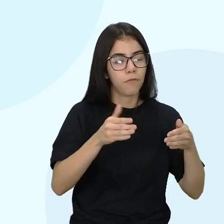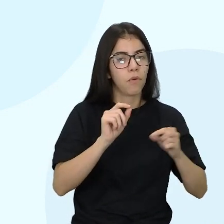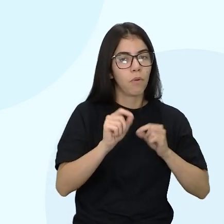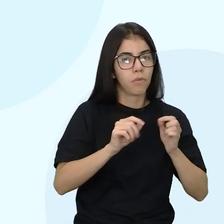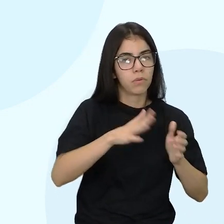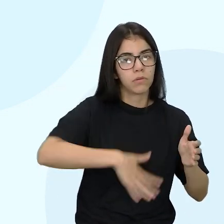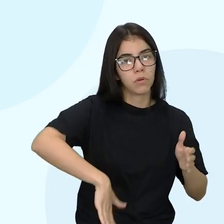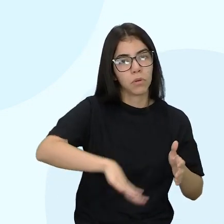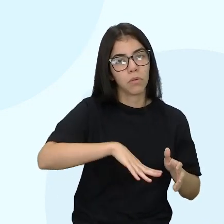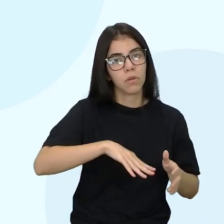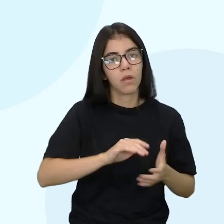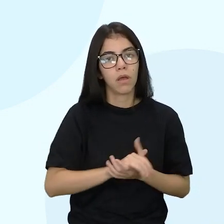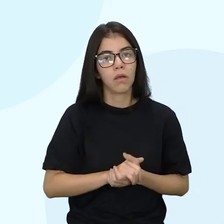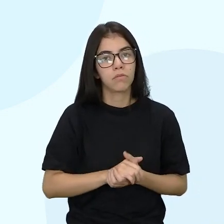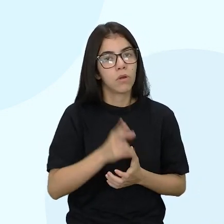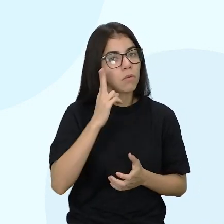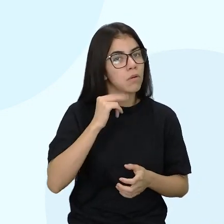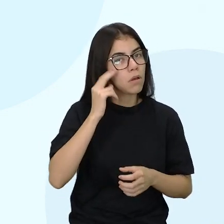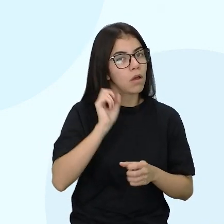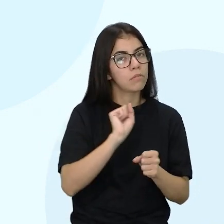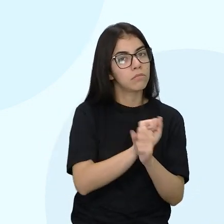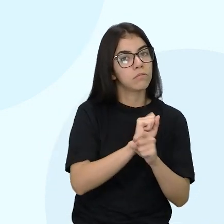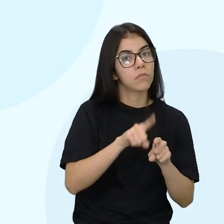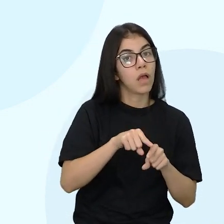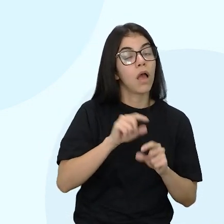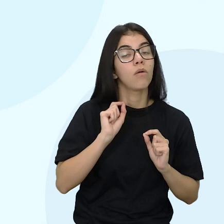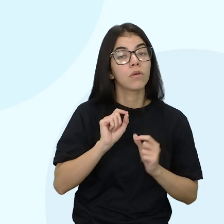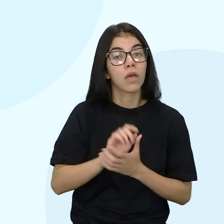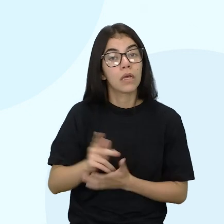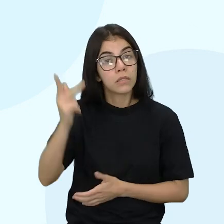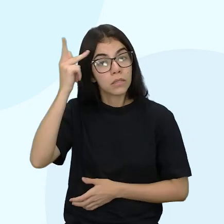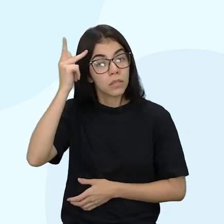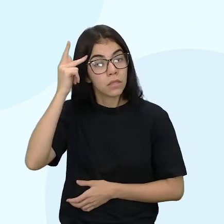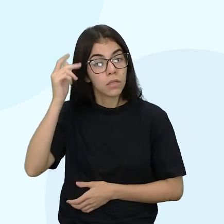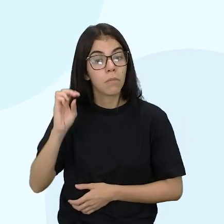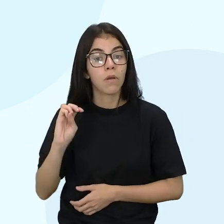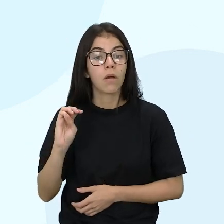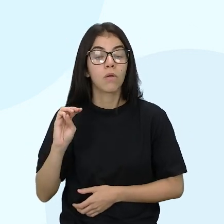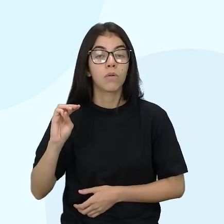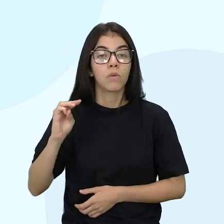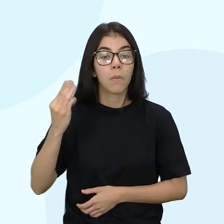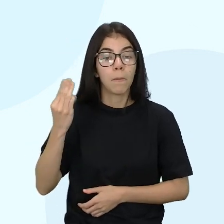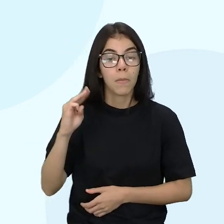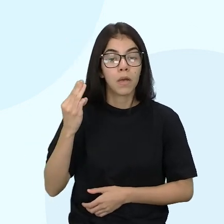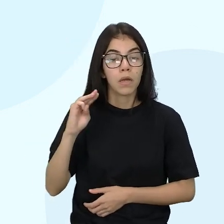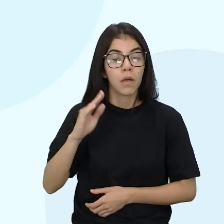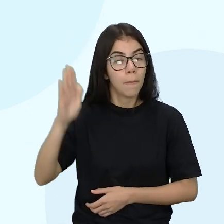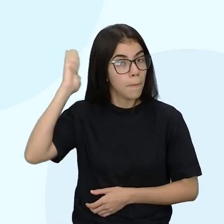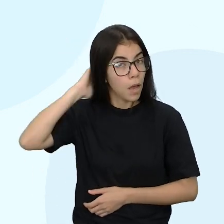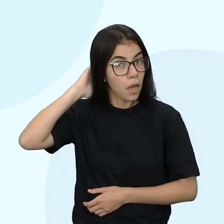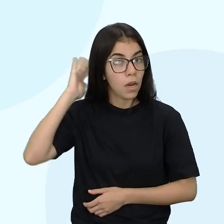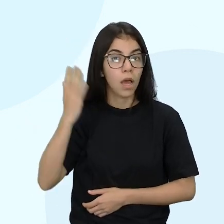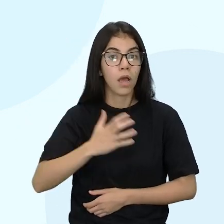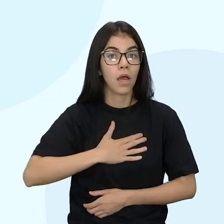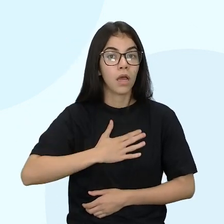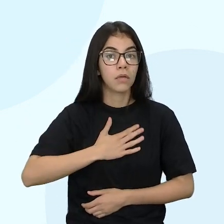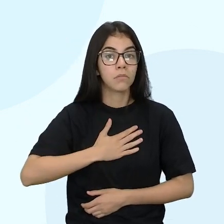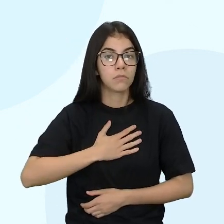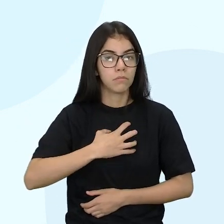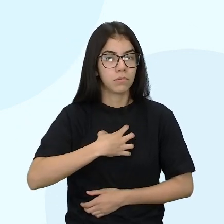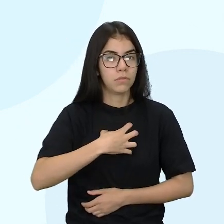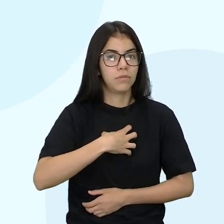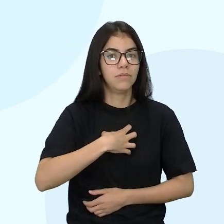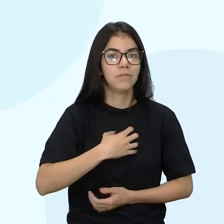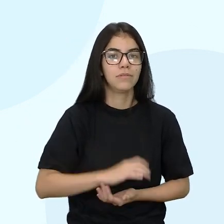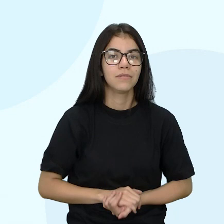terras quilombolas? É São Paulo, Maranhão, Pará ou Bahia? Vou pedir a ajuda de vocês aí